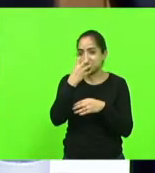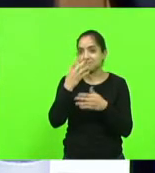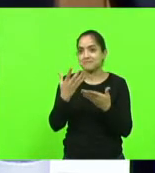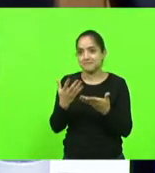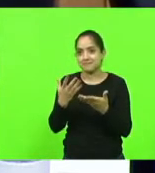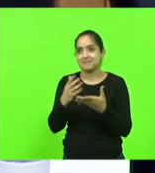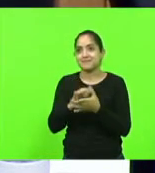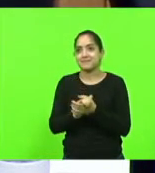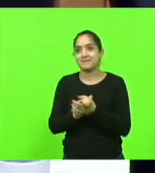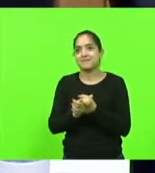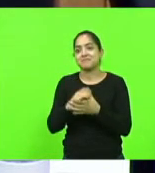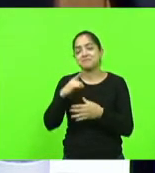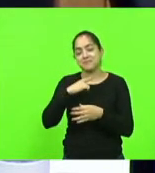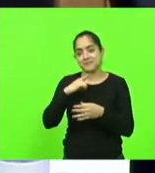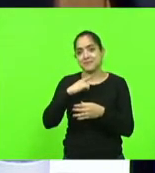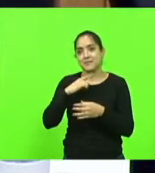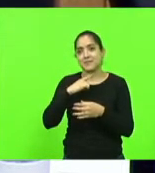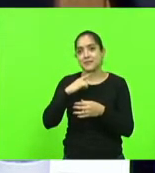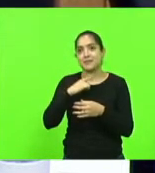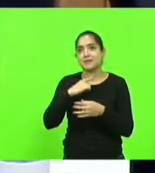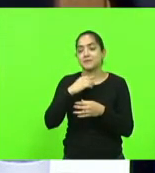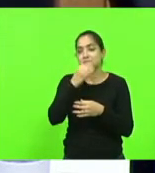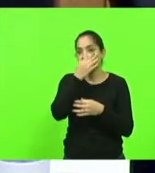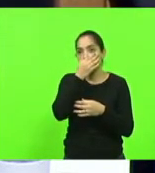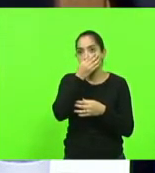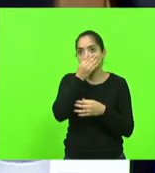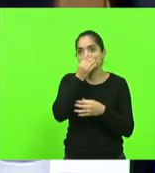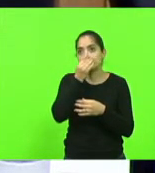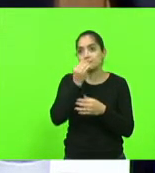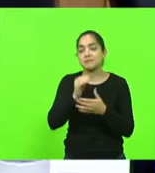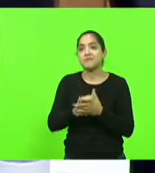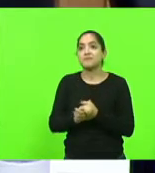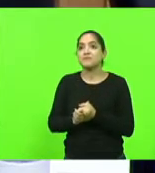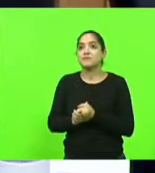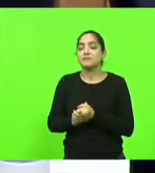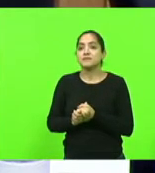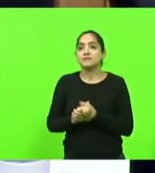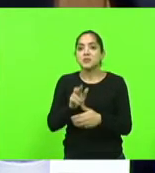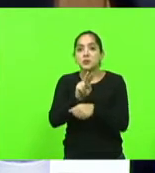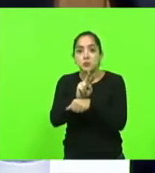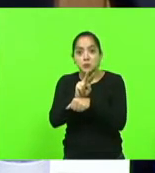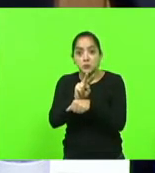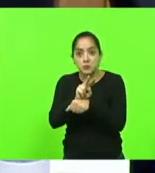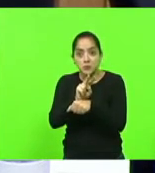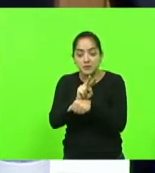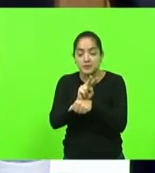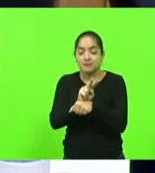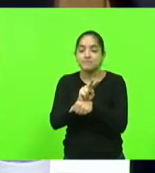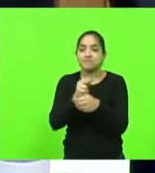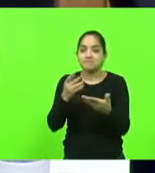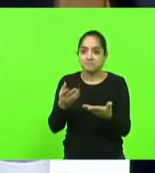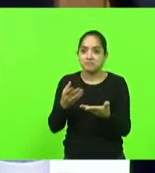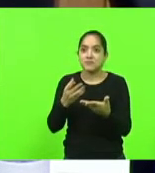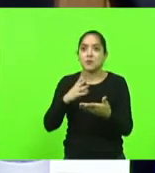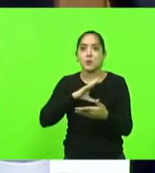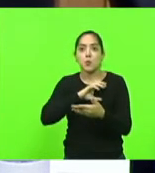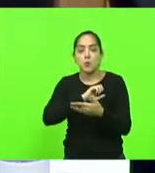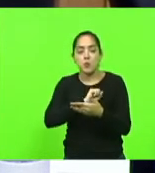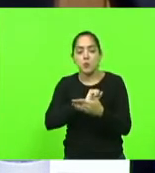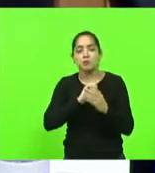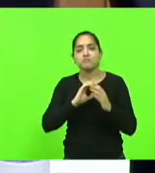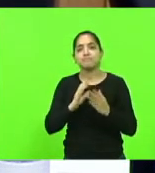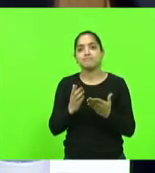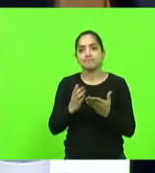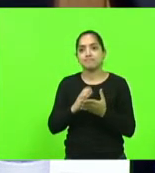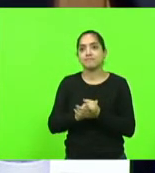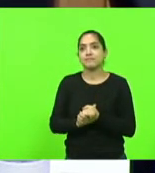uma filhota, né, de quatro patas. Pai não é aquele que faz apenas, né, mas aquele que cria, e eu crio com muito amor e carinho.